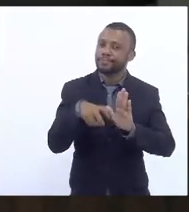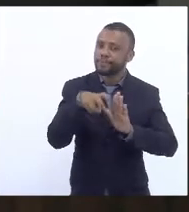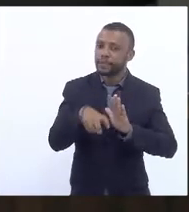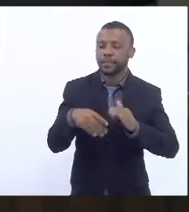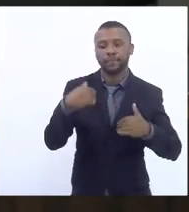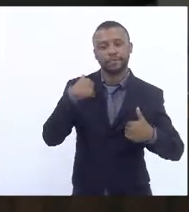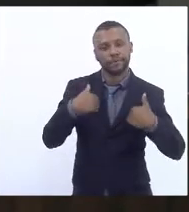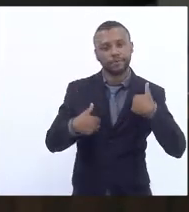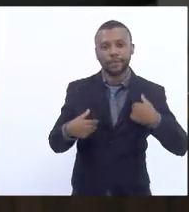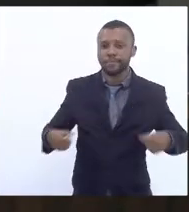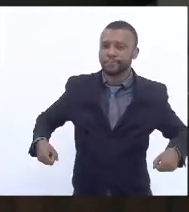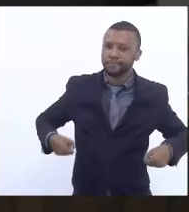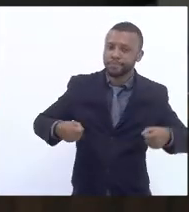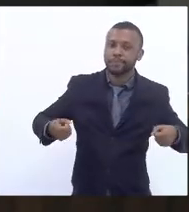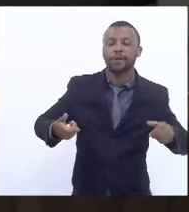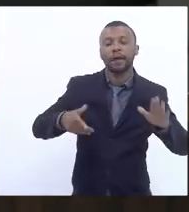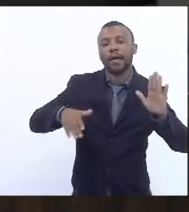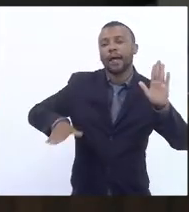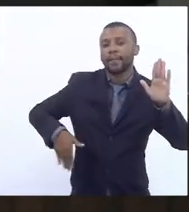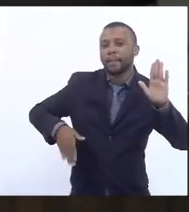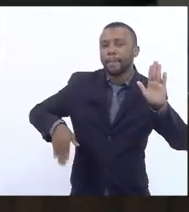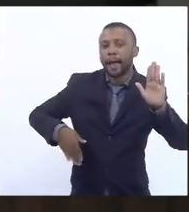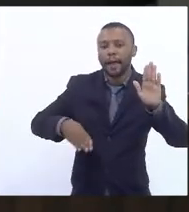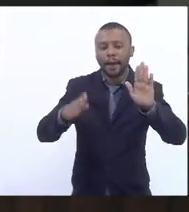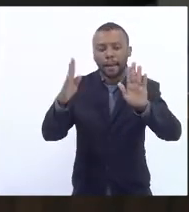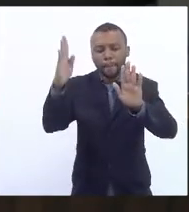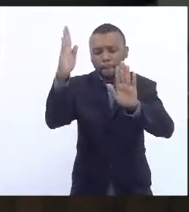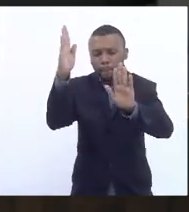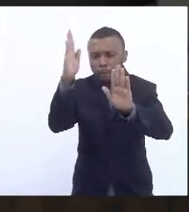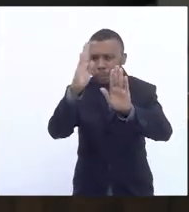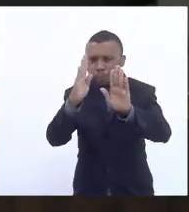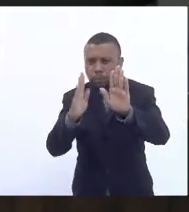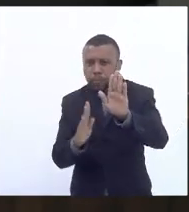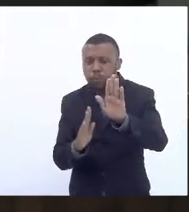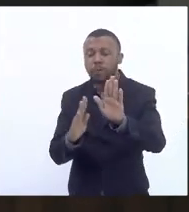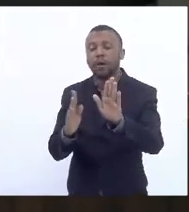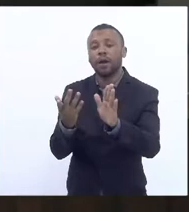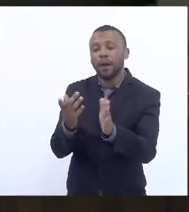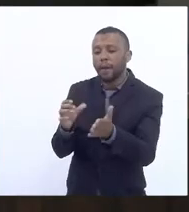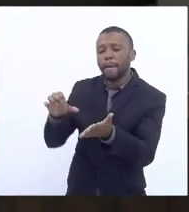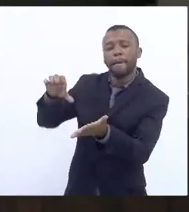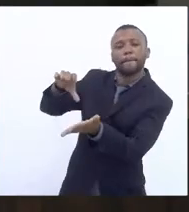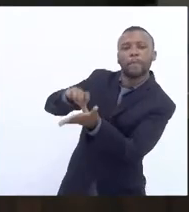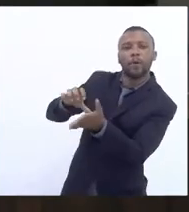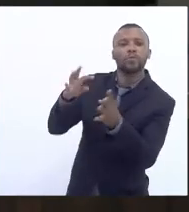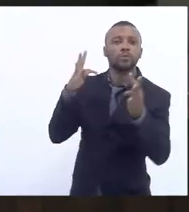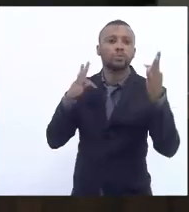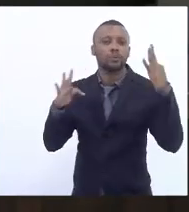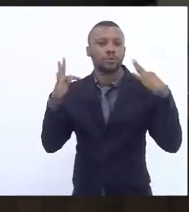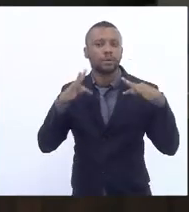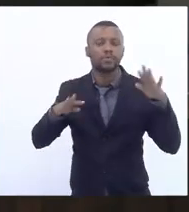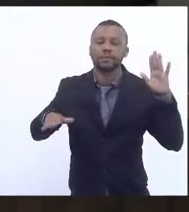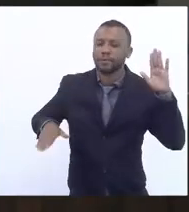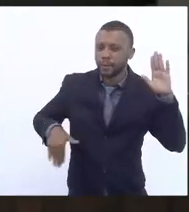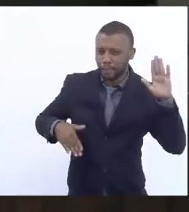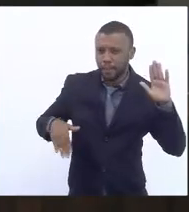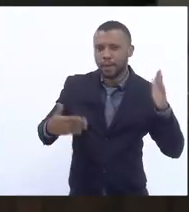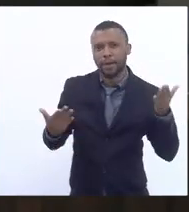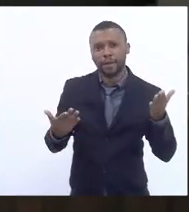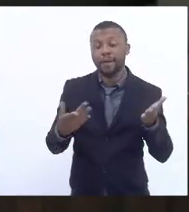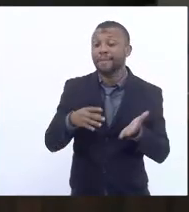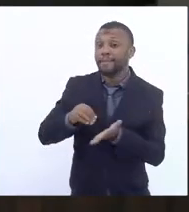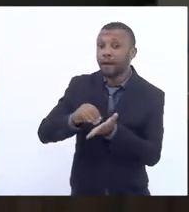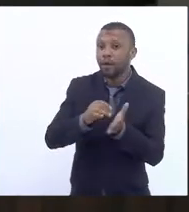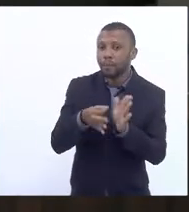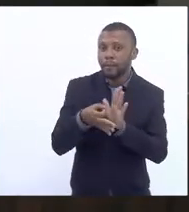física nas praias litorâneas e pontos turísticos caracterizados pelas praias artificiais. pendendo de pareceres